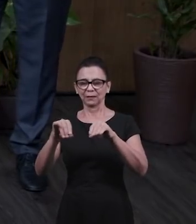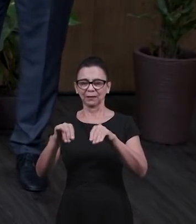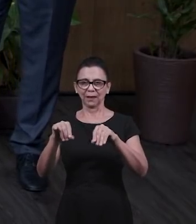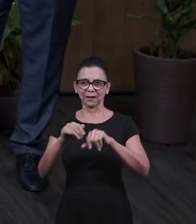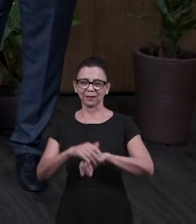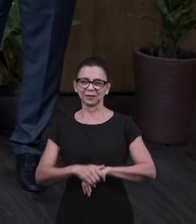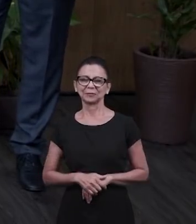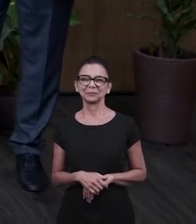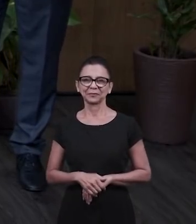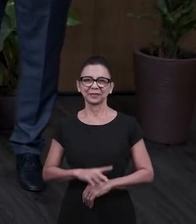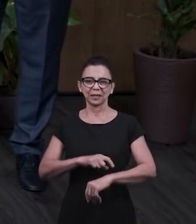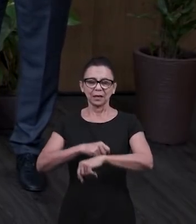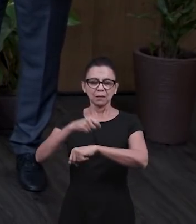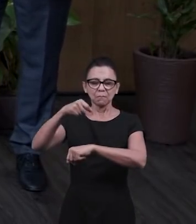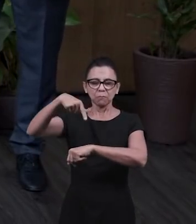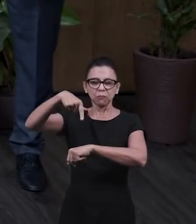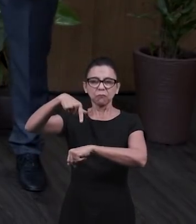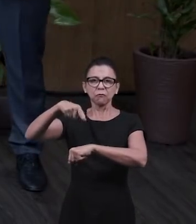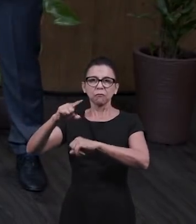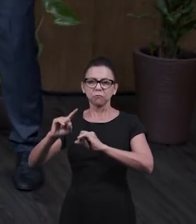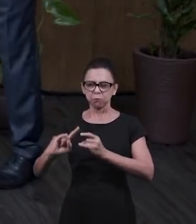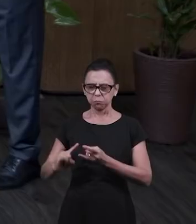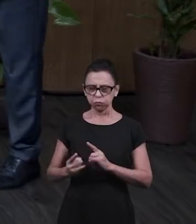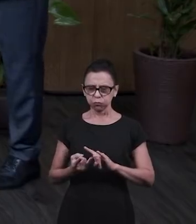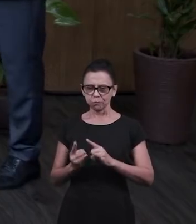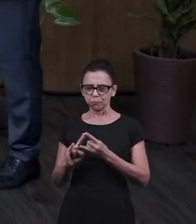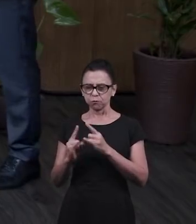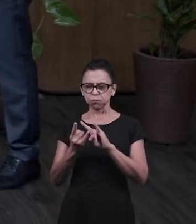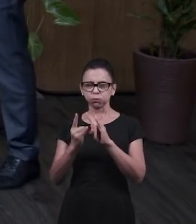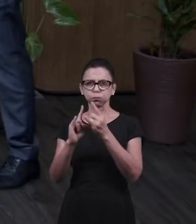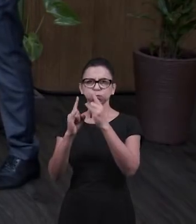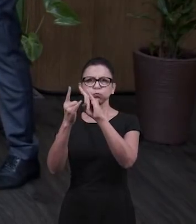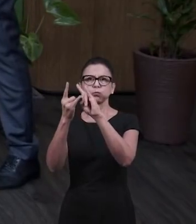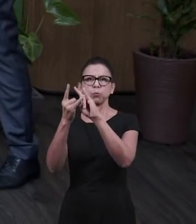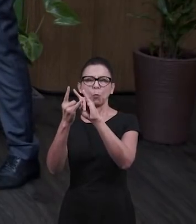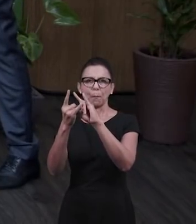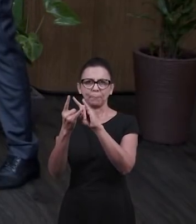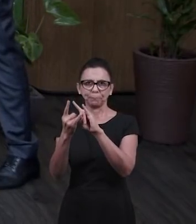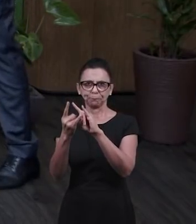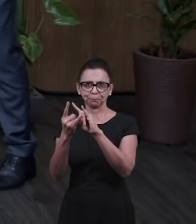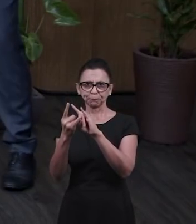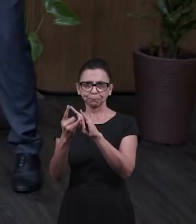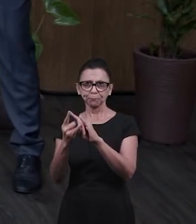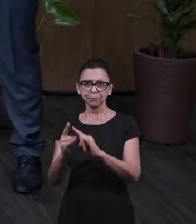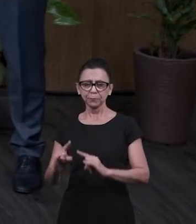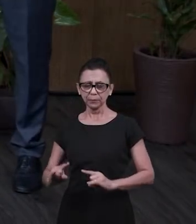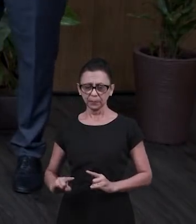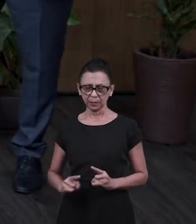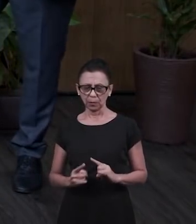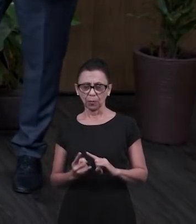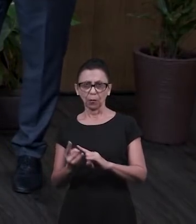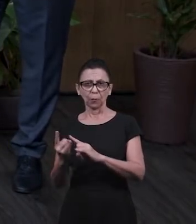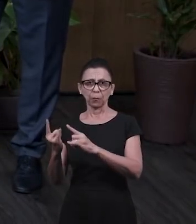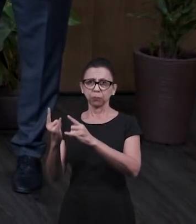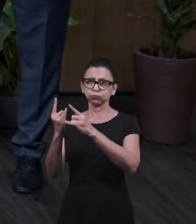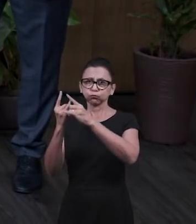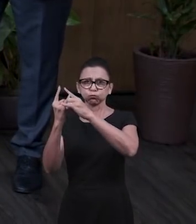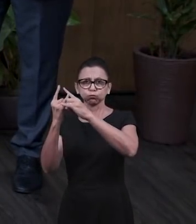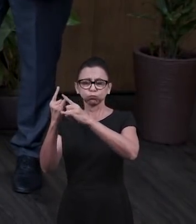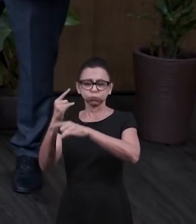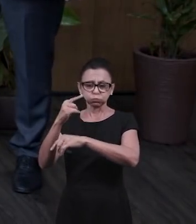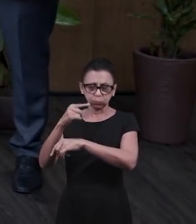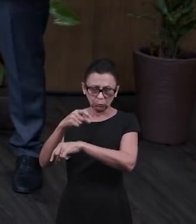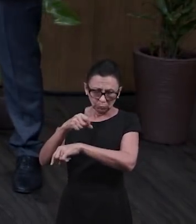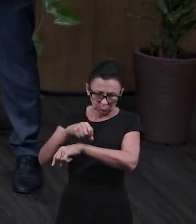que foi entre espinhos. Esses espinhos cresceram e sufocaram a